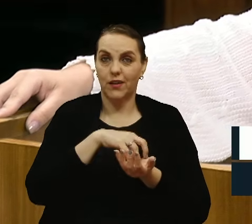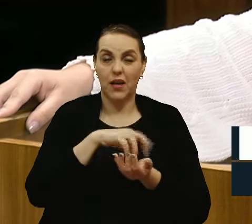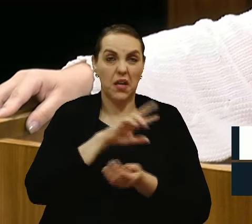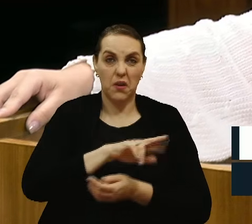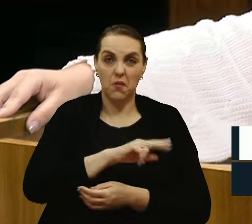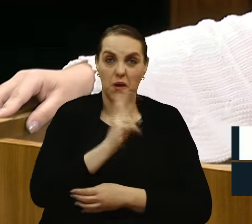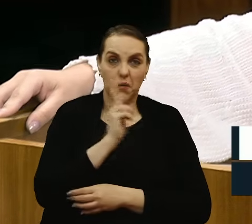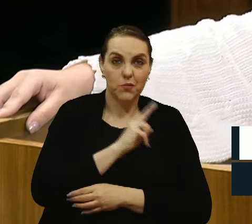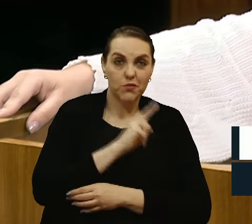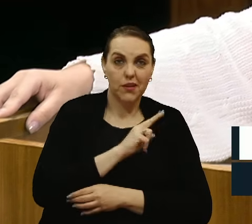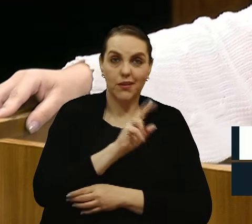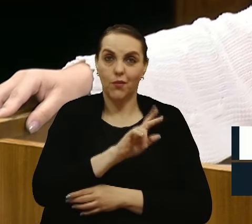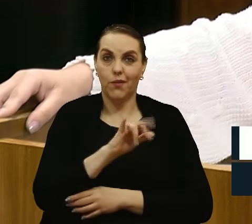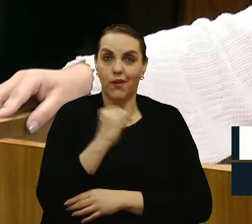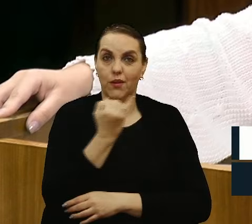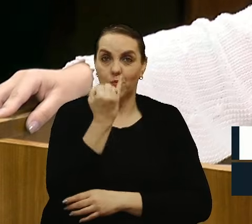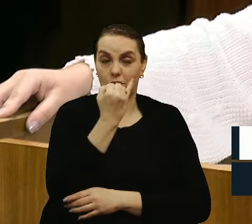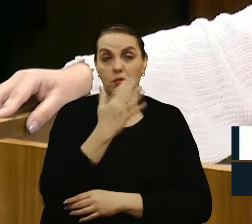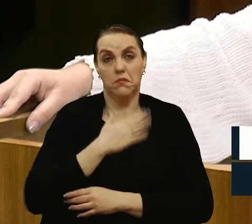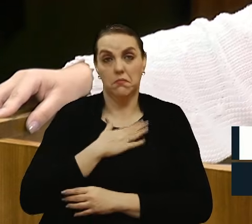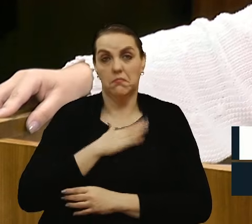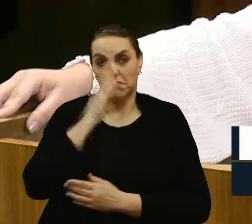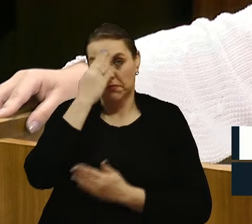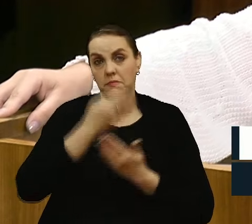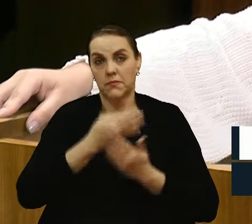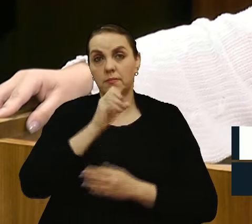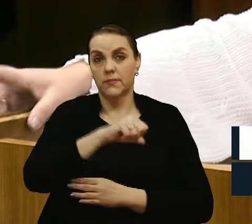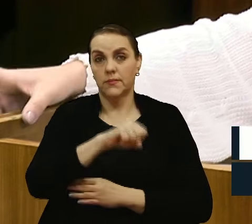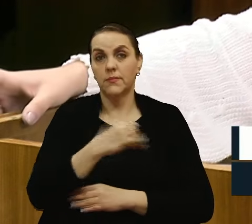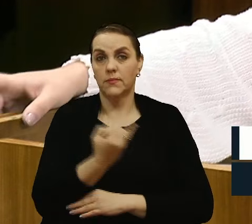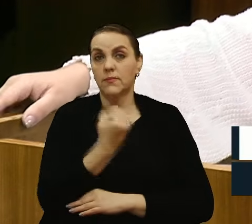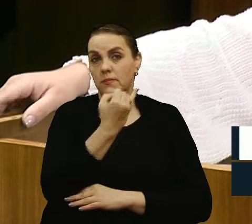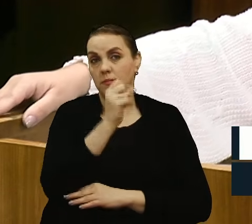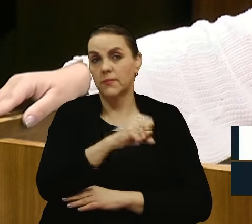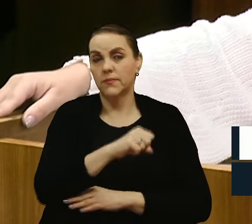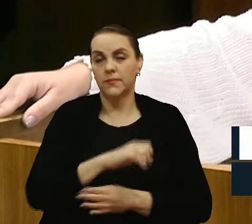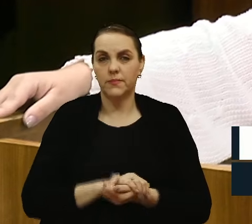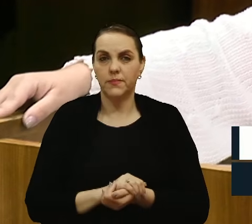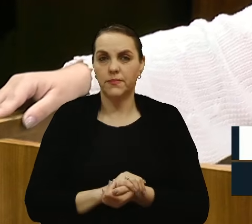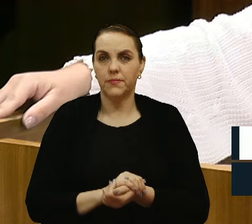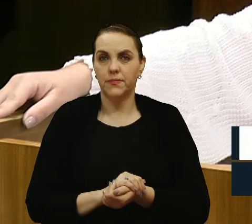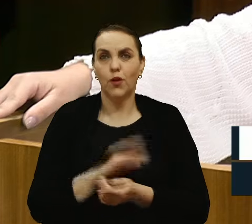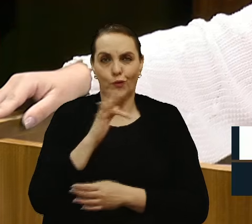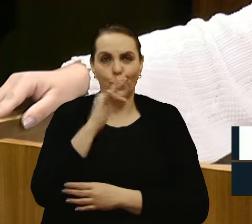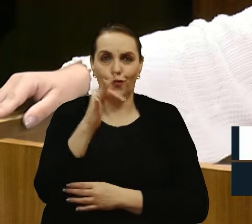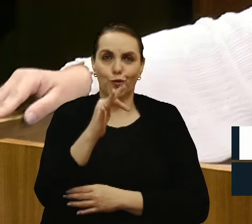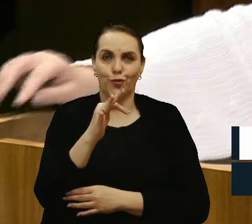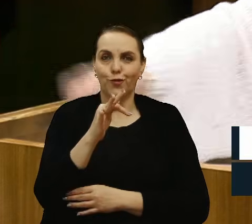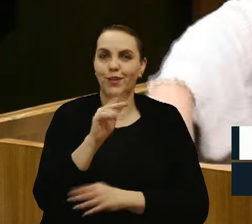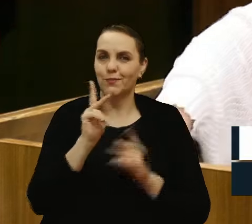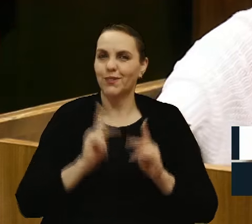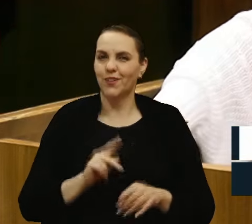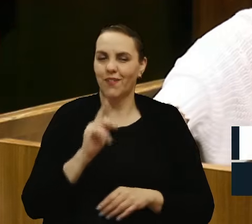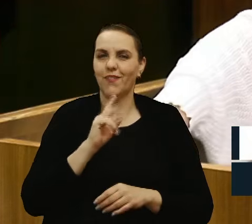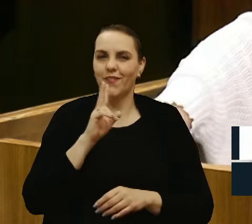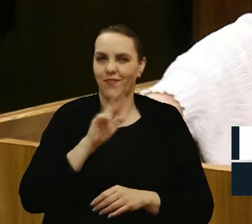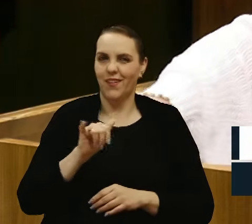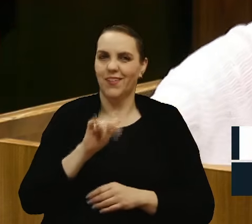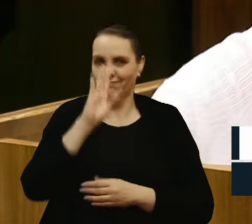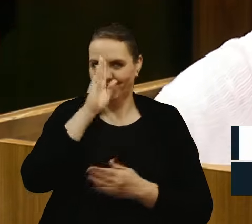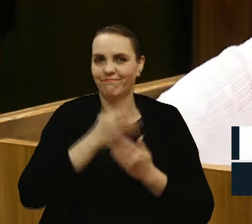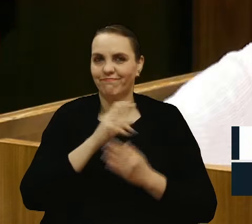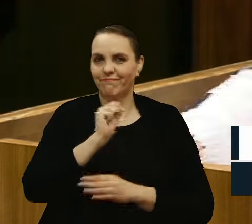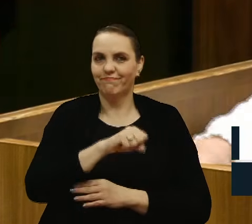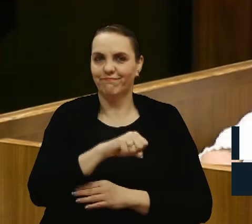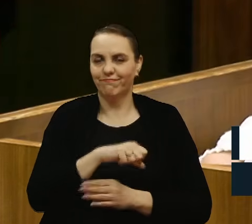urgente, não é importante, que eu acho que é, né, e tem muita gente que ali na frente vai achar que é, né? Eu queria